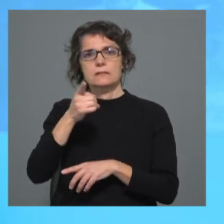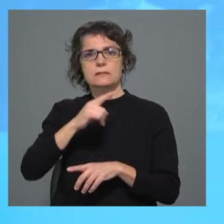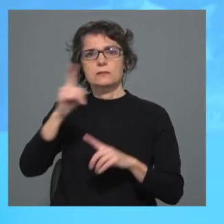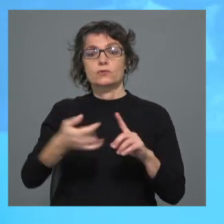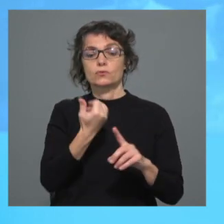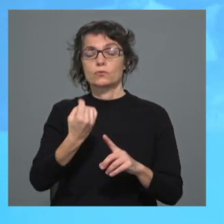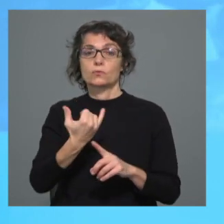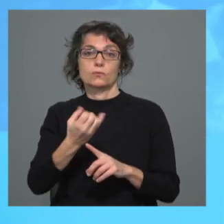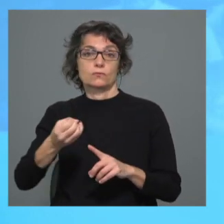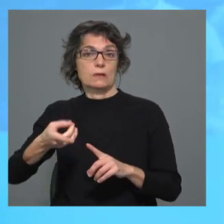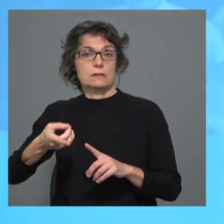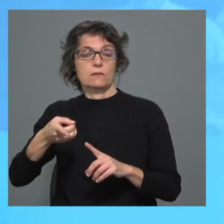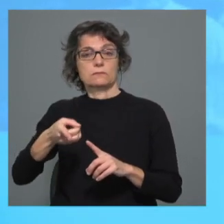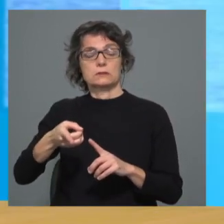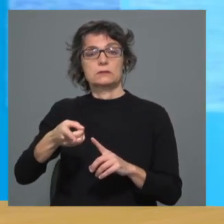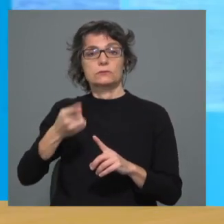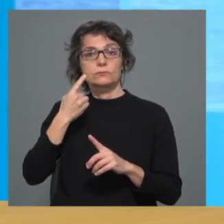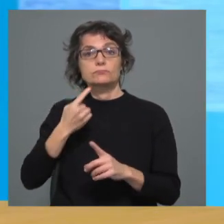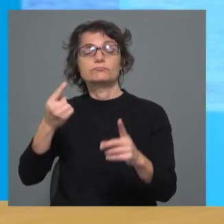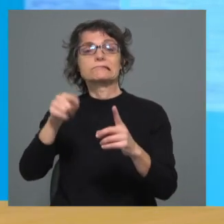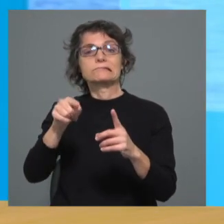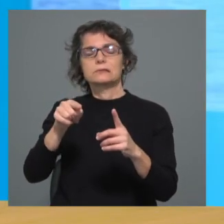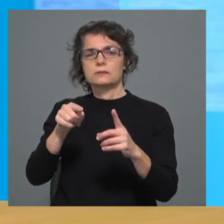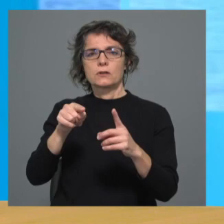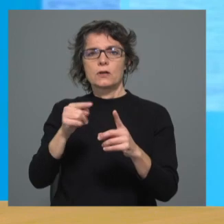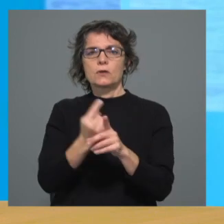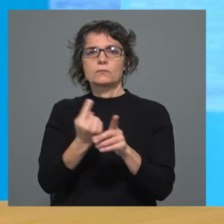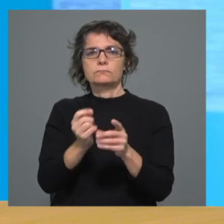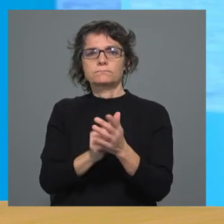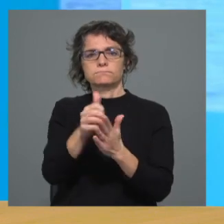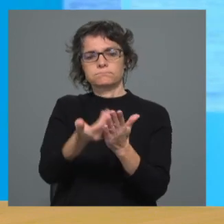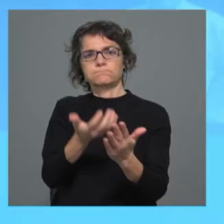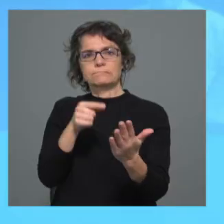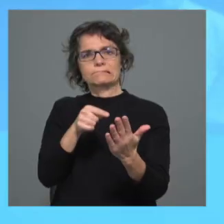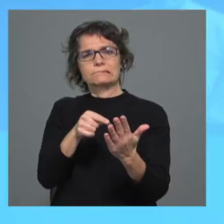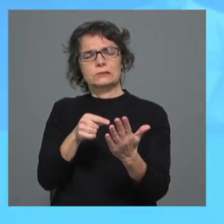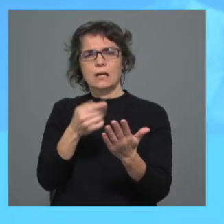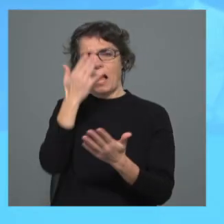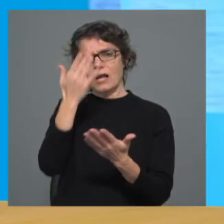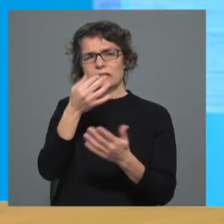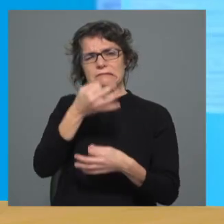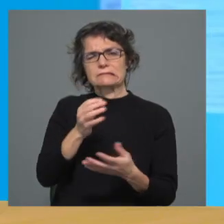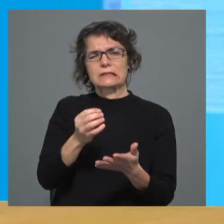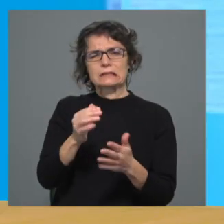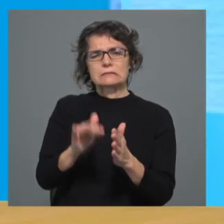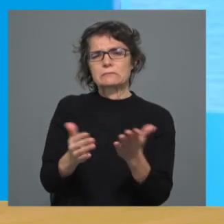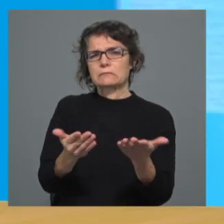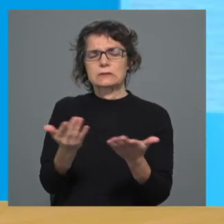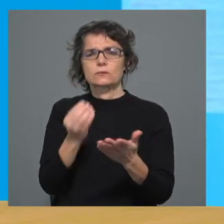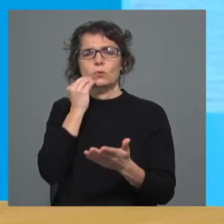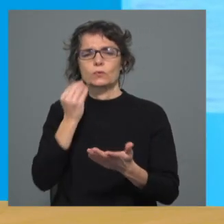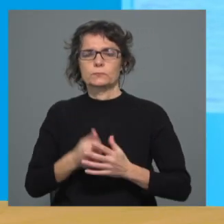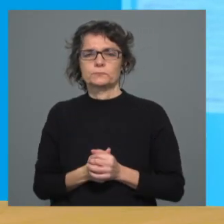2019. Está em causa a valorização, de facto, da Bíblia? Ora, então, muito boa tarde a